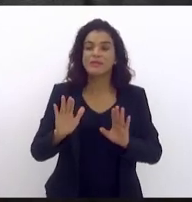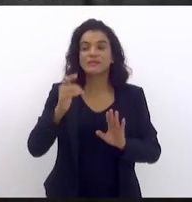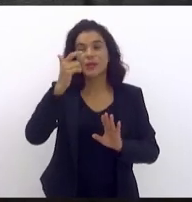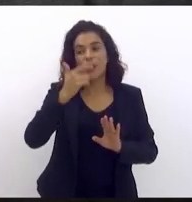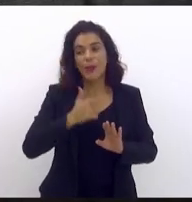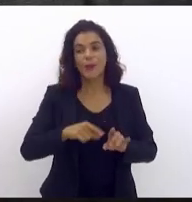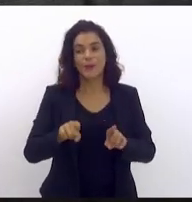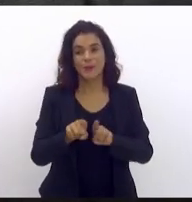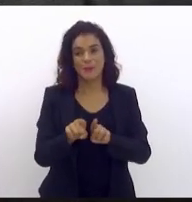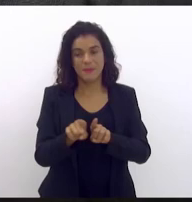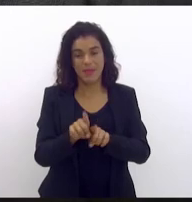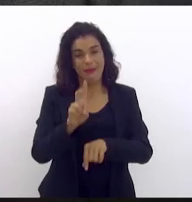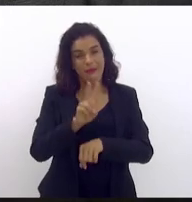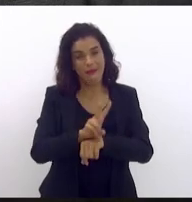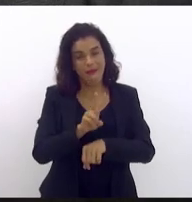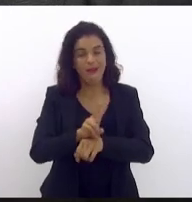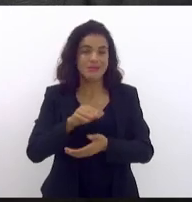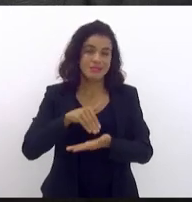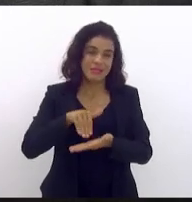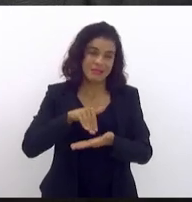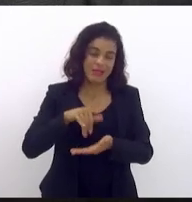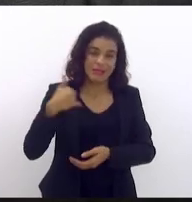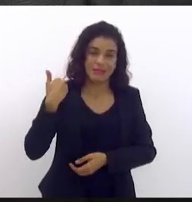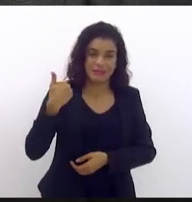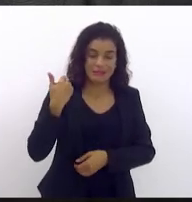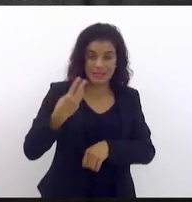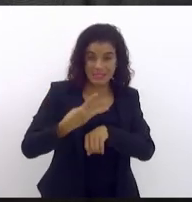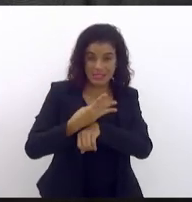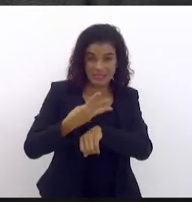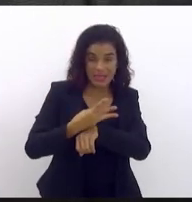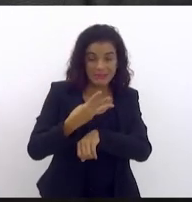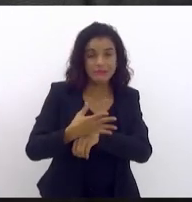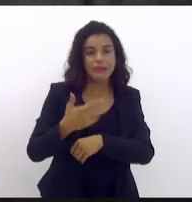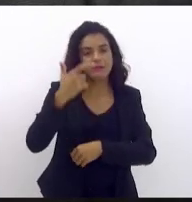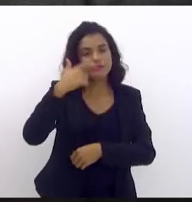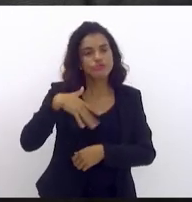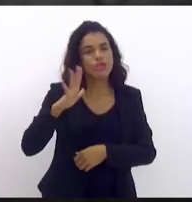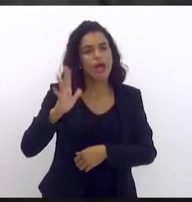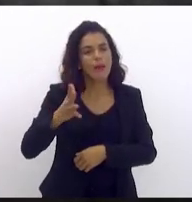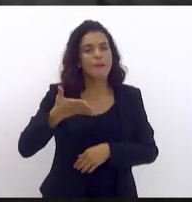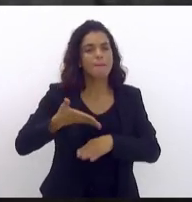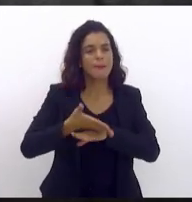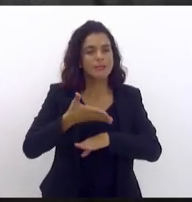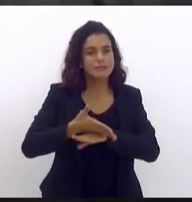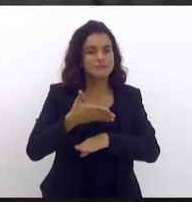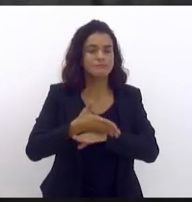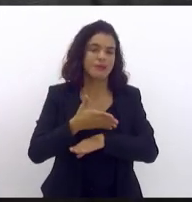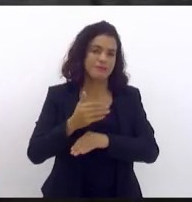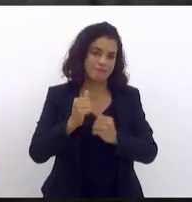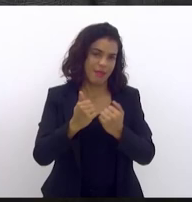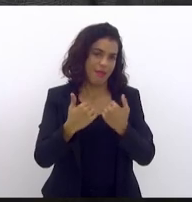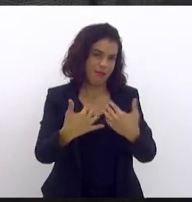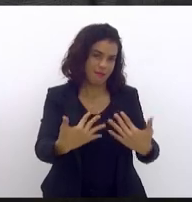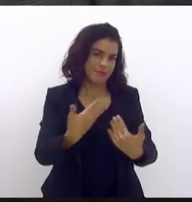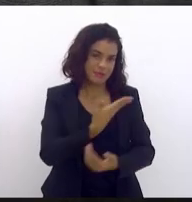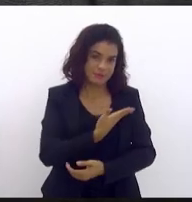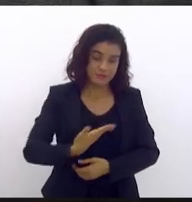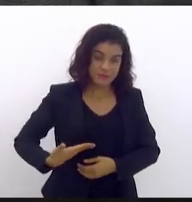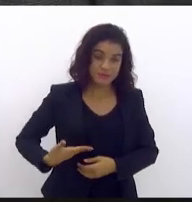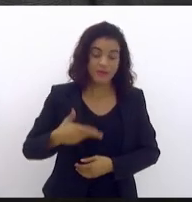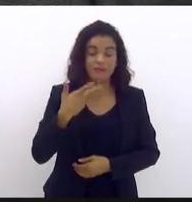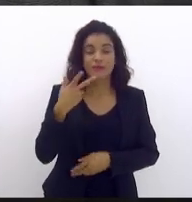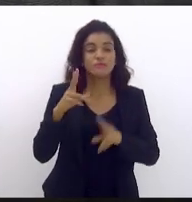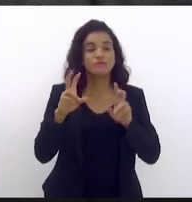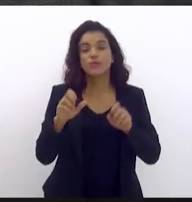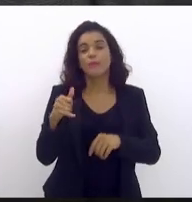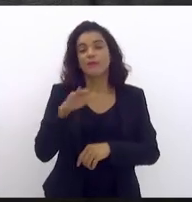secretário eh da terceira idade da pessoa idosa eu já Participei de algumas audiências públicas e a comissão permanente ela fala de